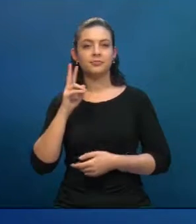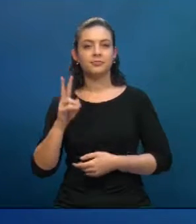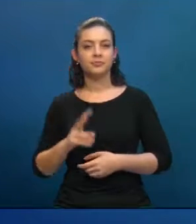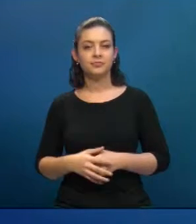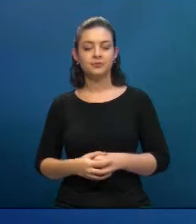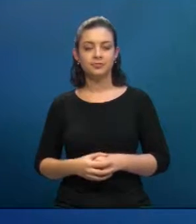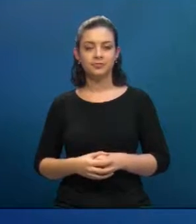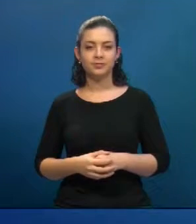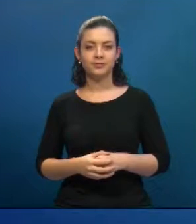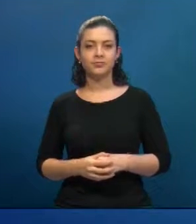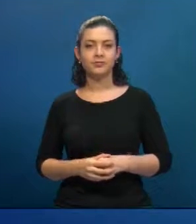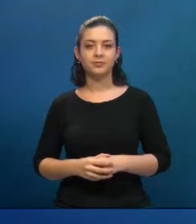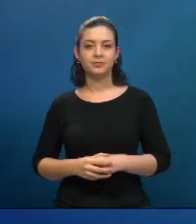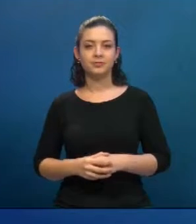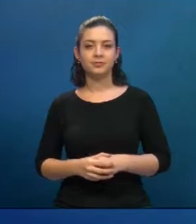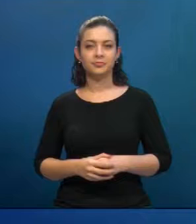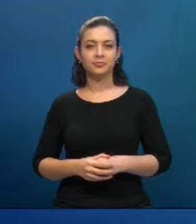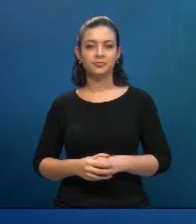casa